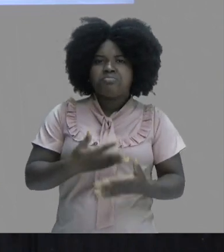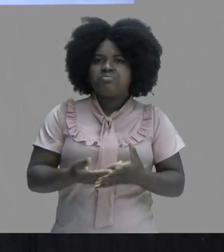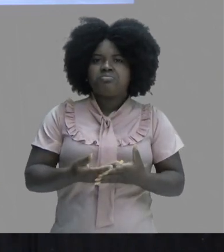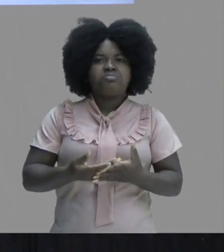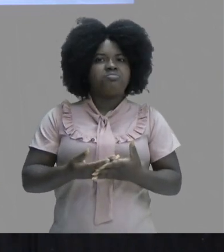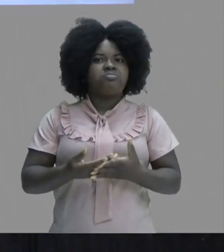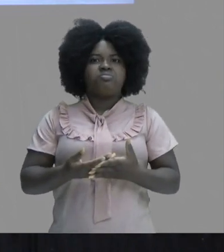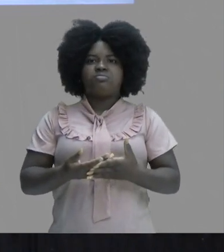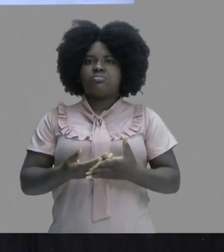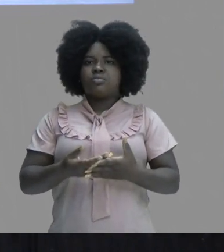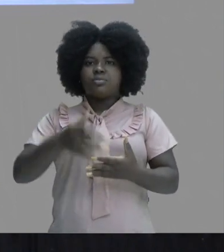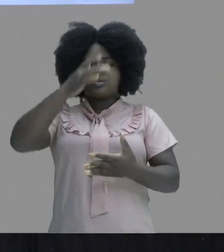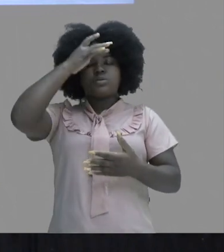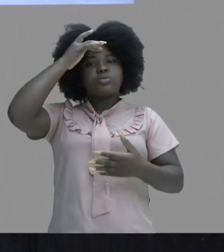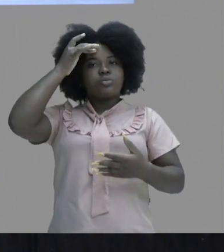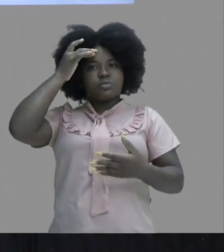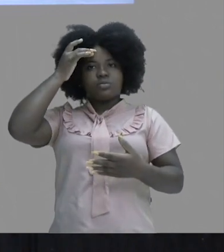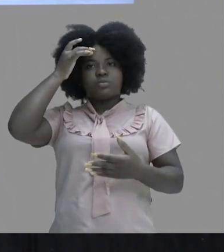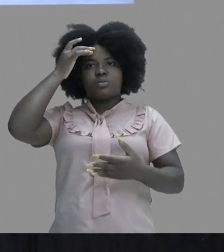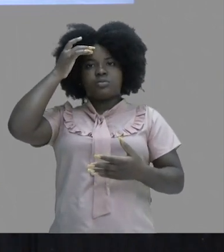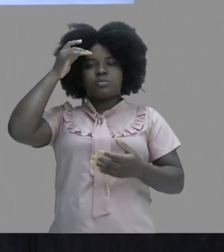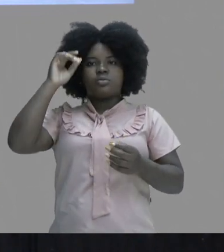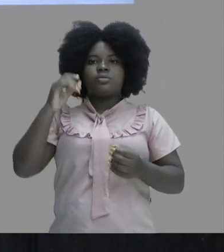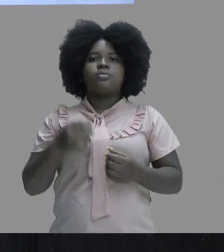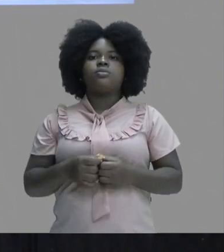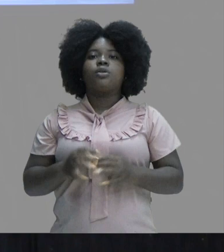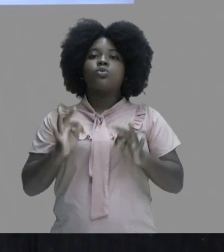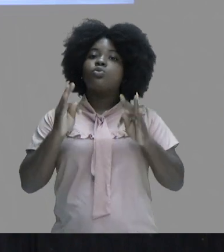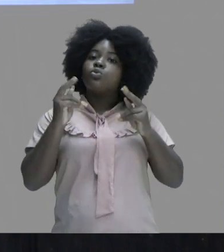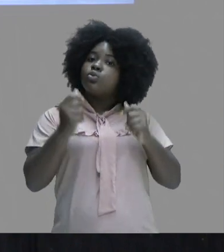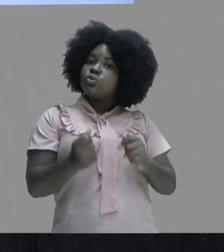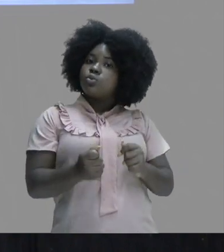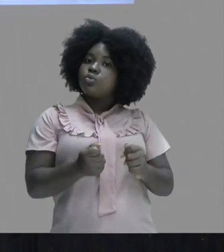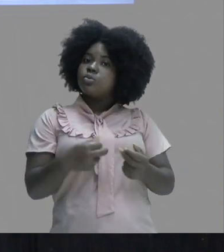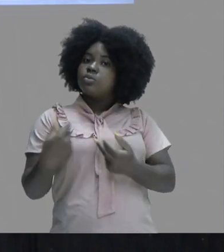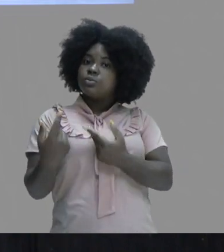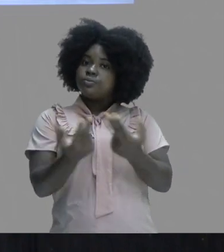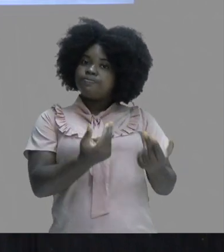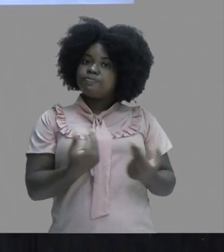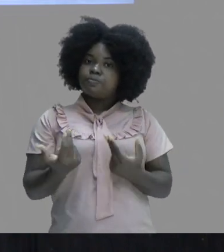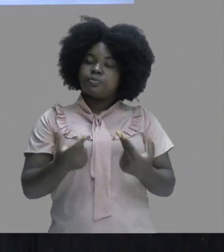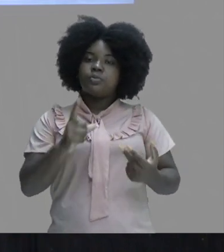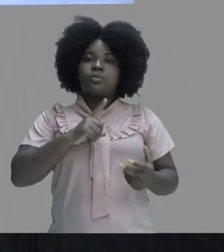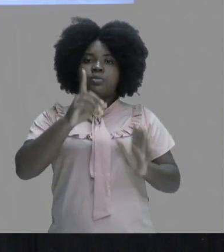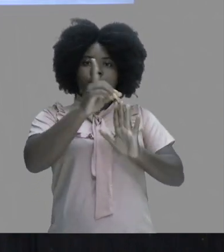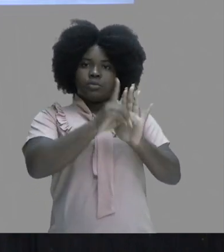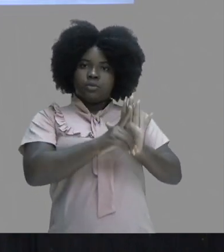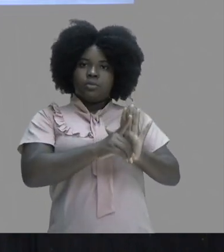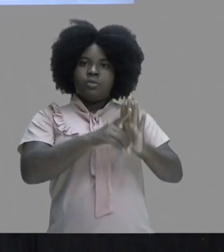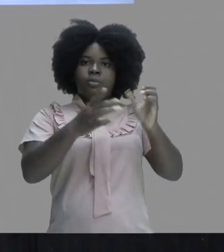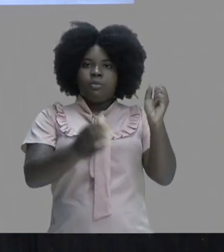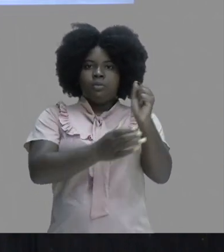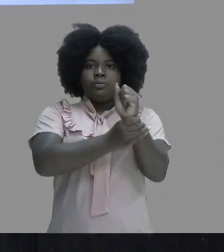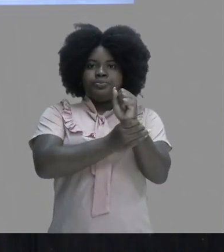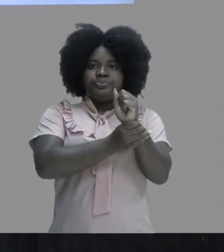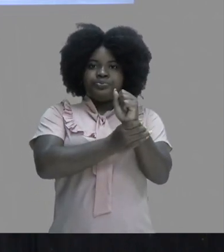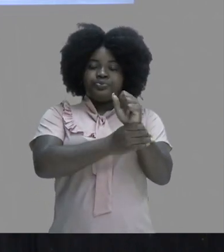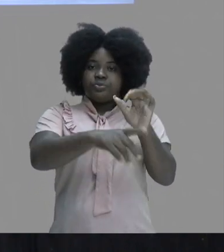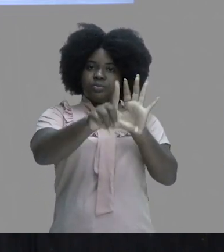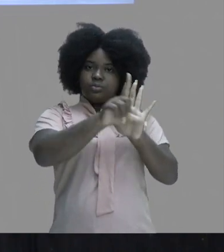à igual proteção da lei. Todos são iguais perante a lei e têm o direito de ser protegido pela